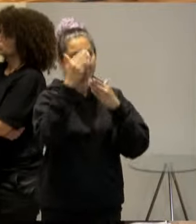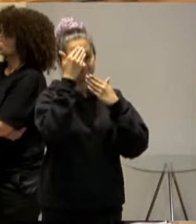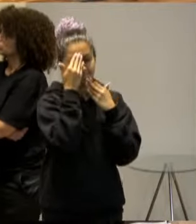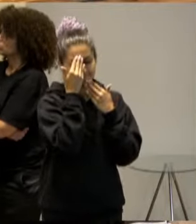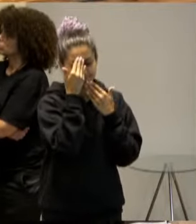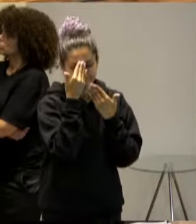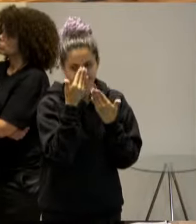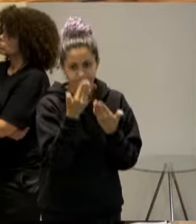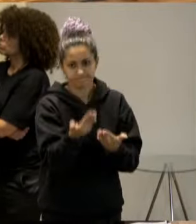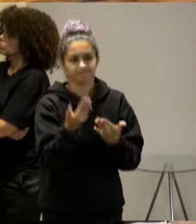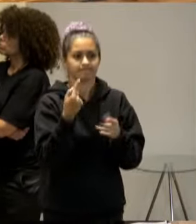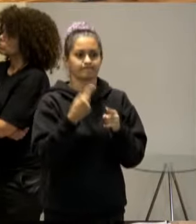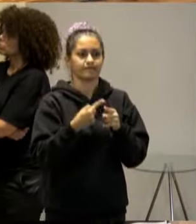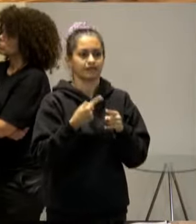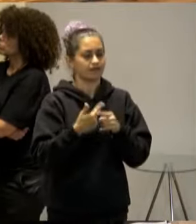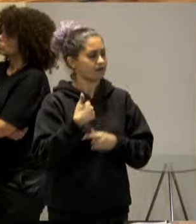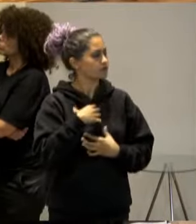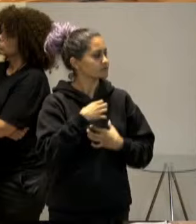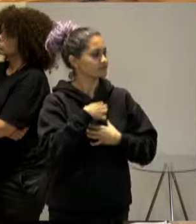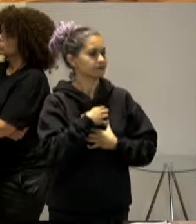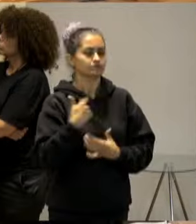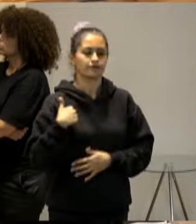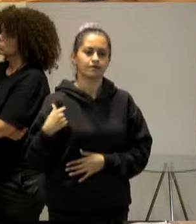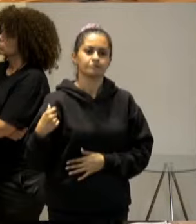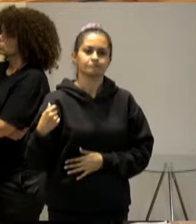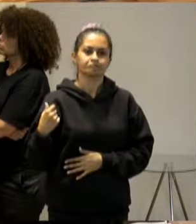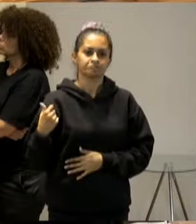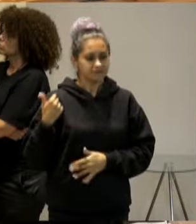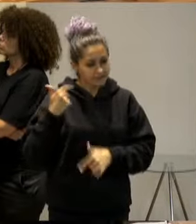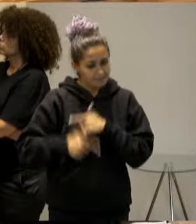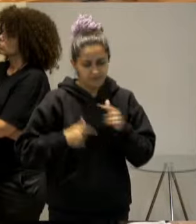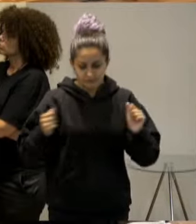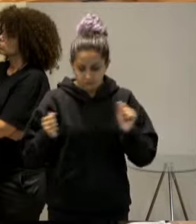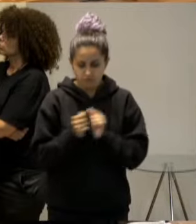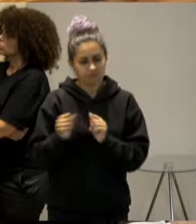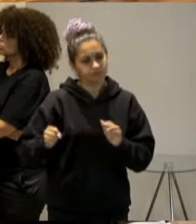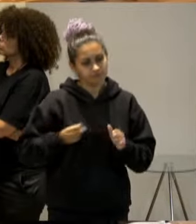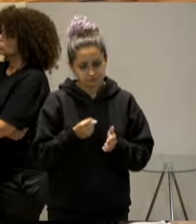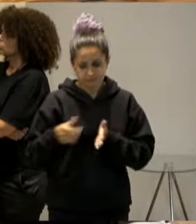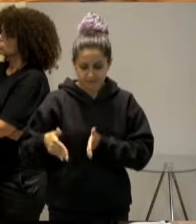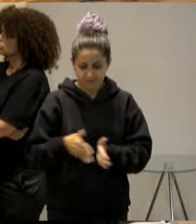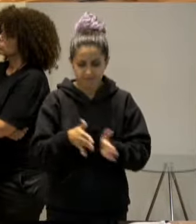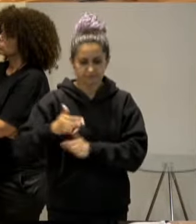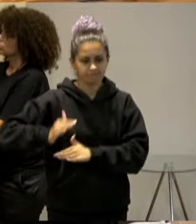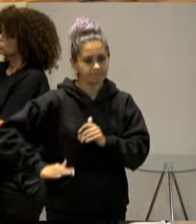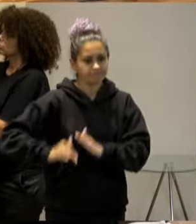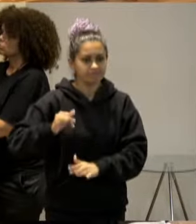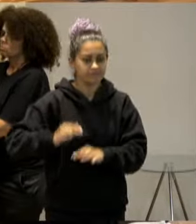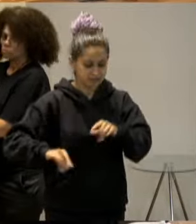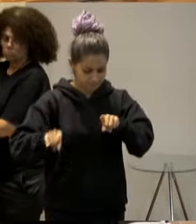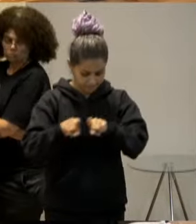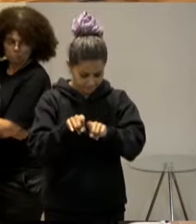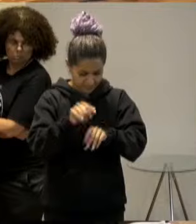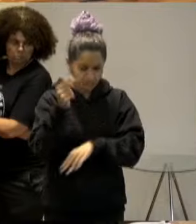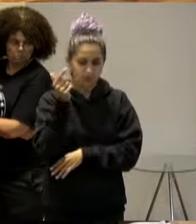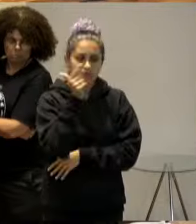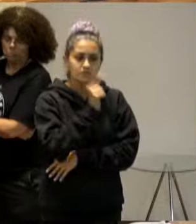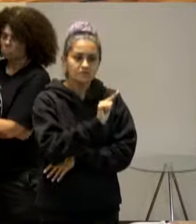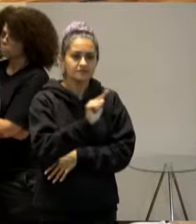agradecida de poder ter feito parte desse caminho, de poder ter